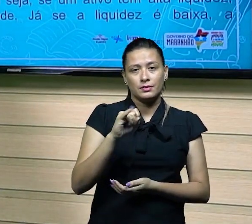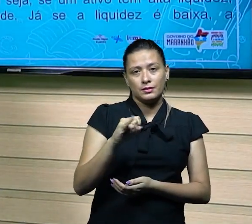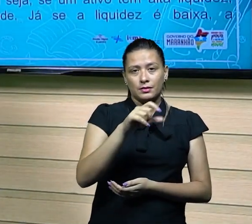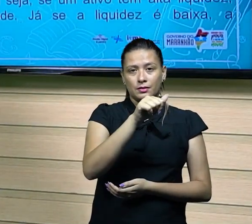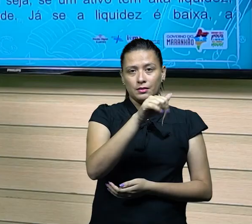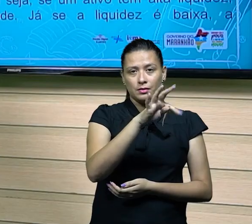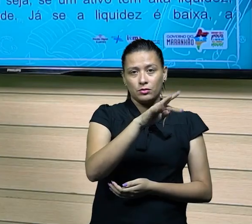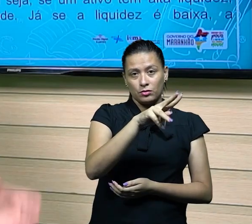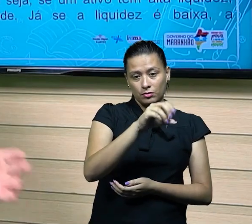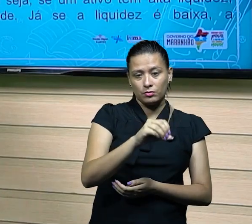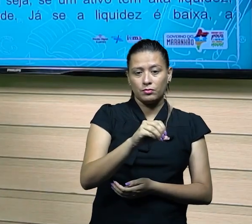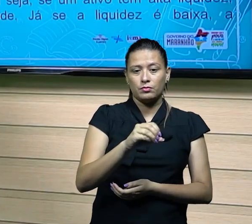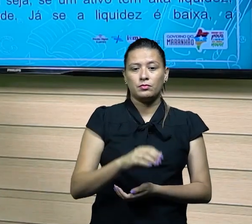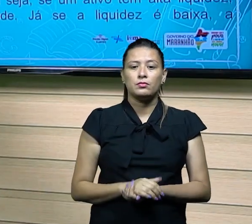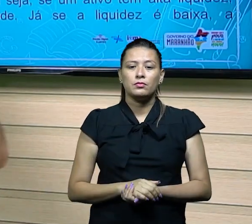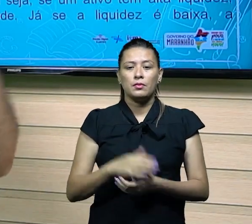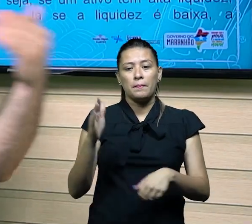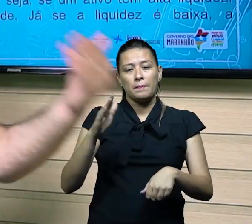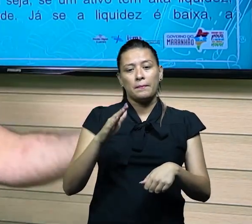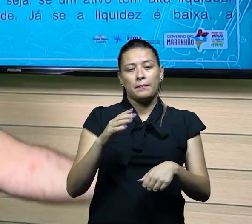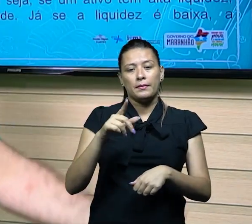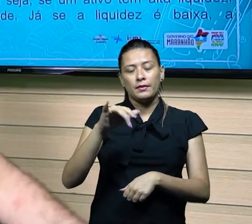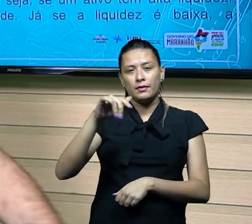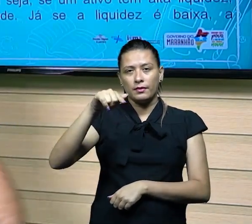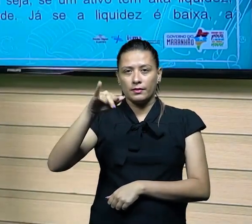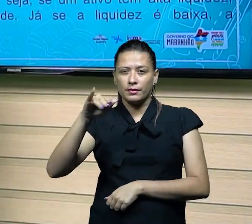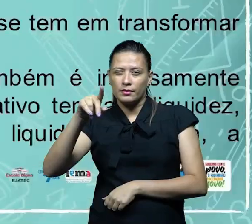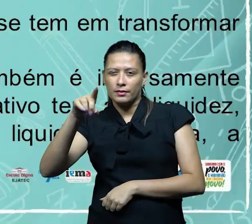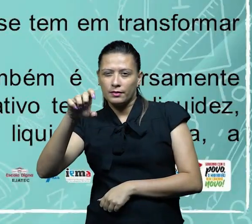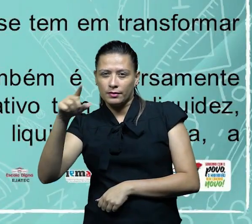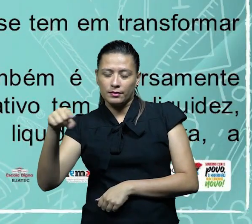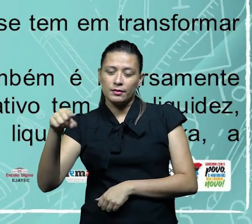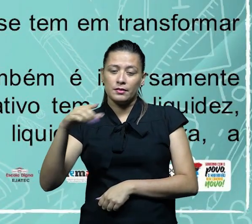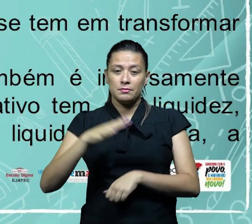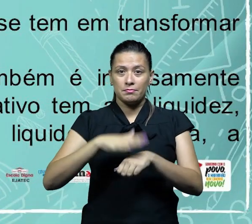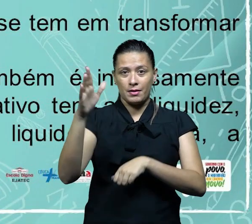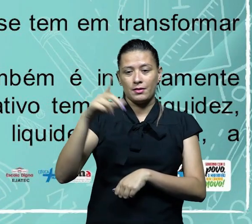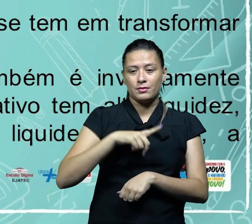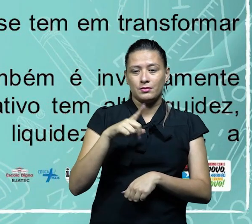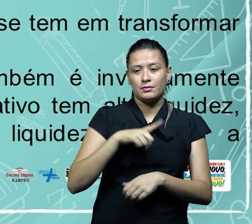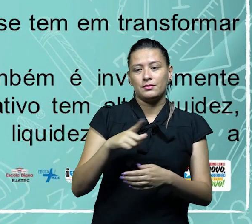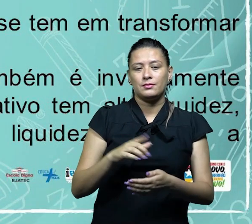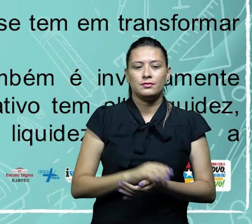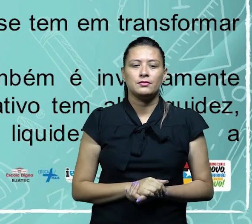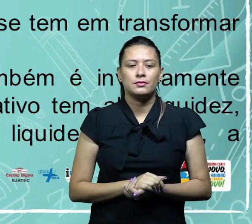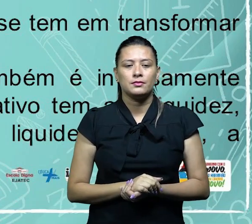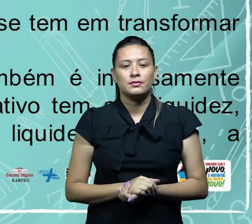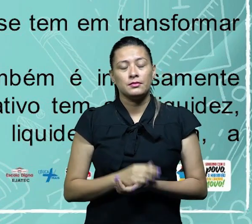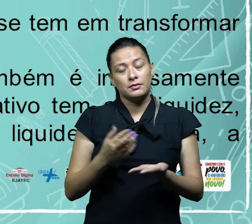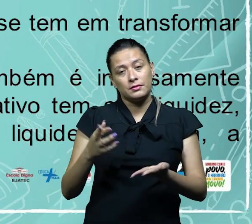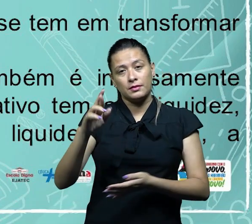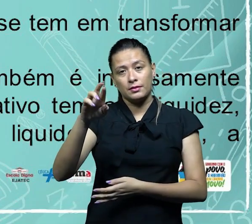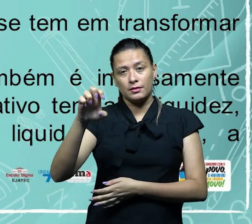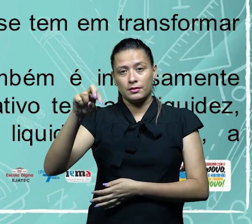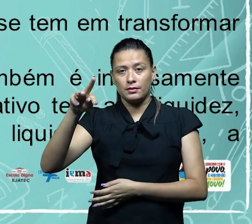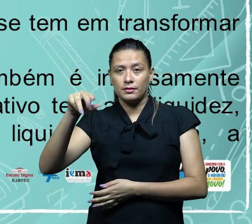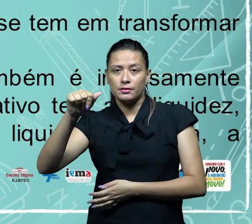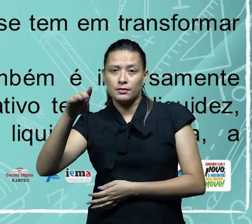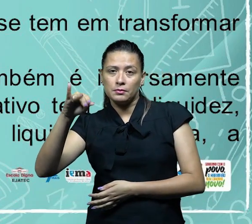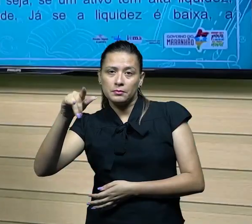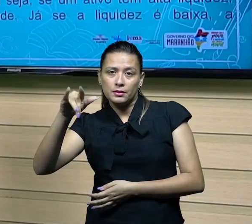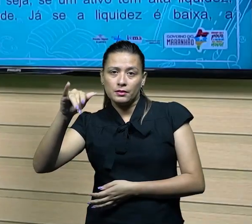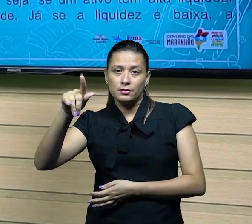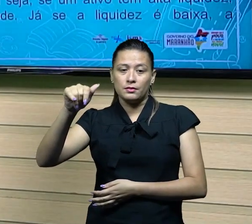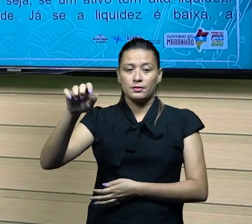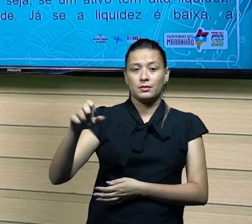dinheiro mais rapidamente, aquele ativo vai me render menos, certo? Já que a liquidez é baixa e a rentabilidade será